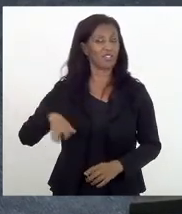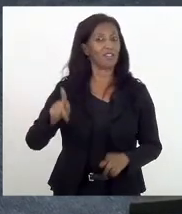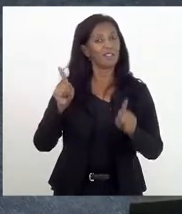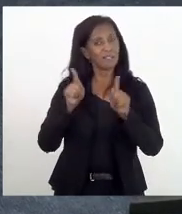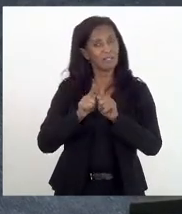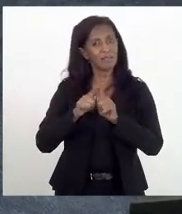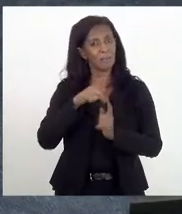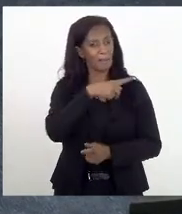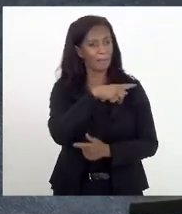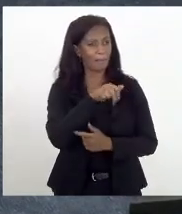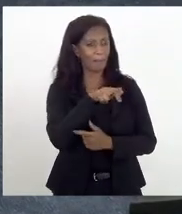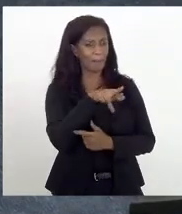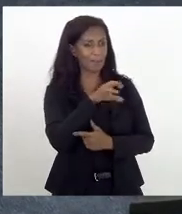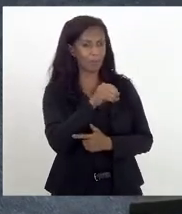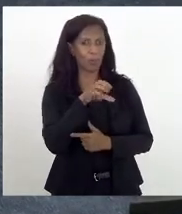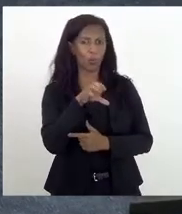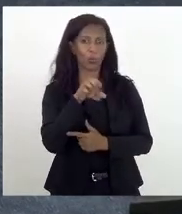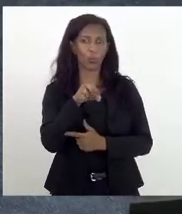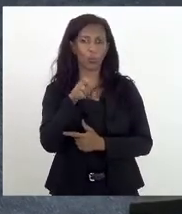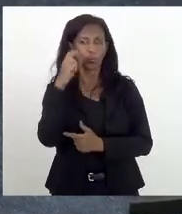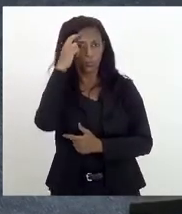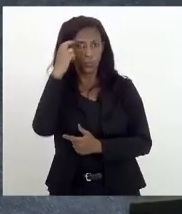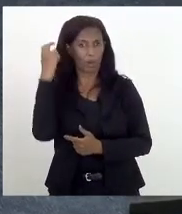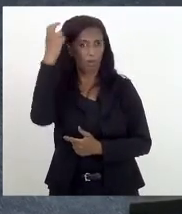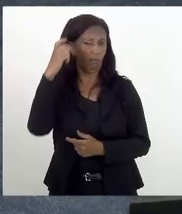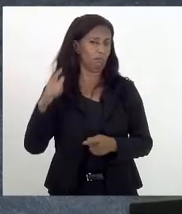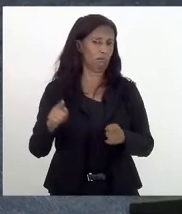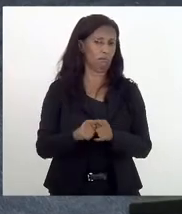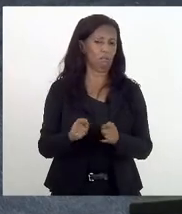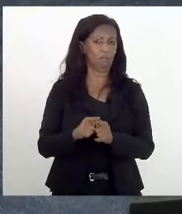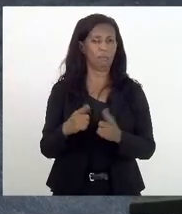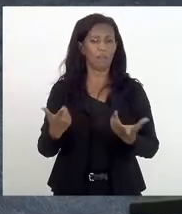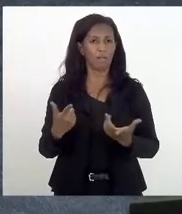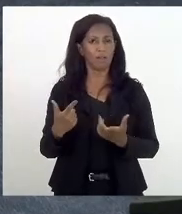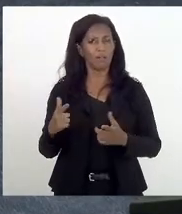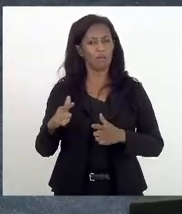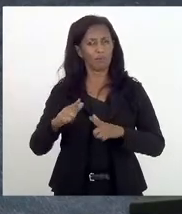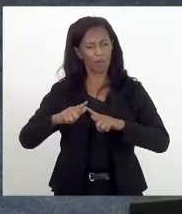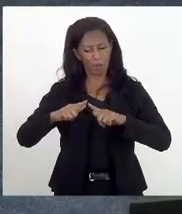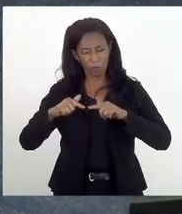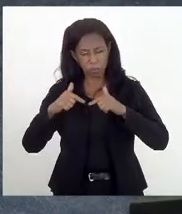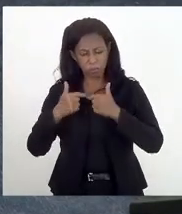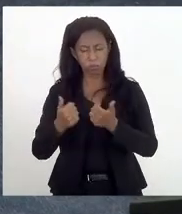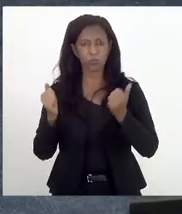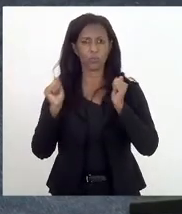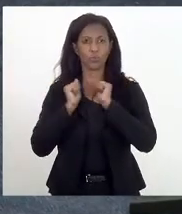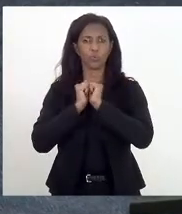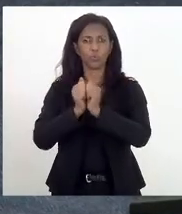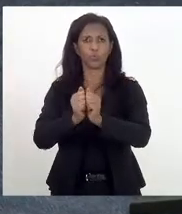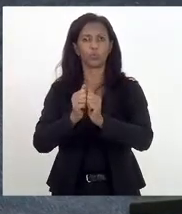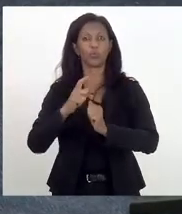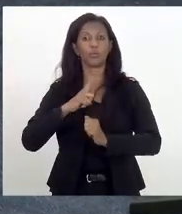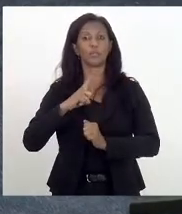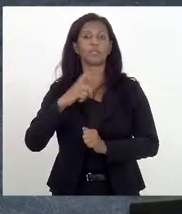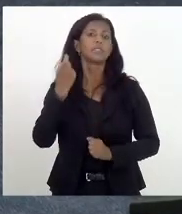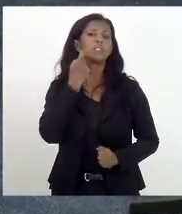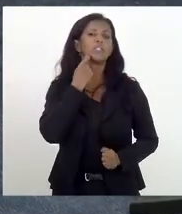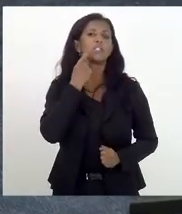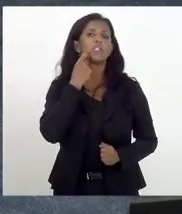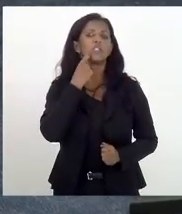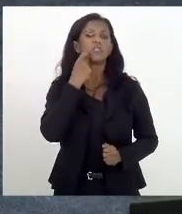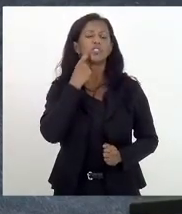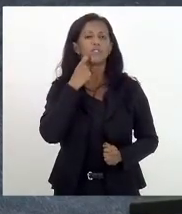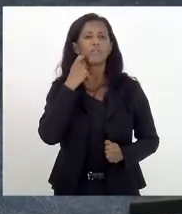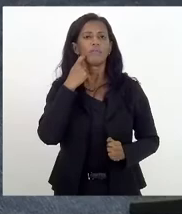cultural Com certeza é então vamos atuar fortemente sexta-feira a uma manifestação na